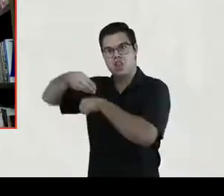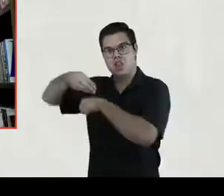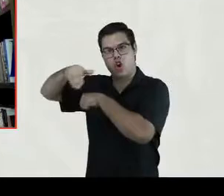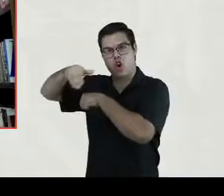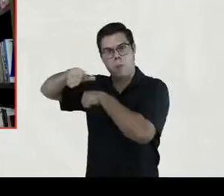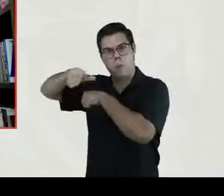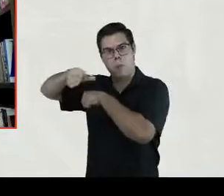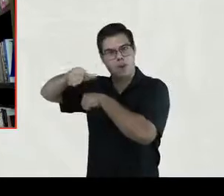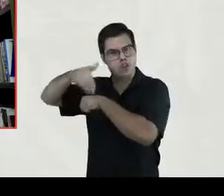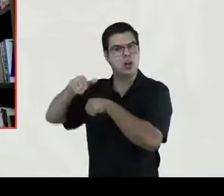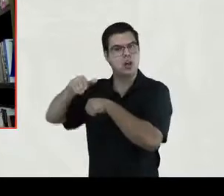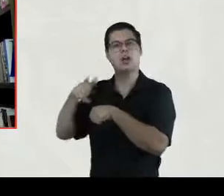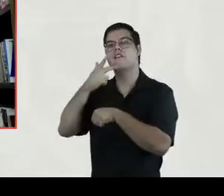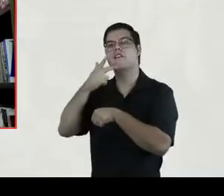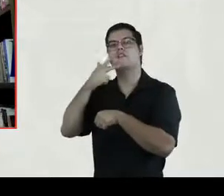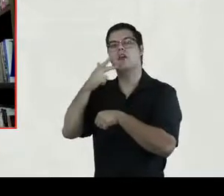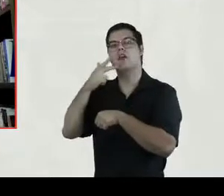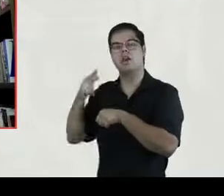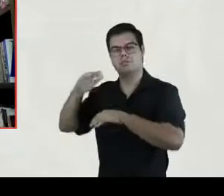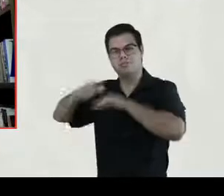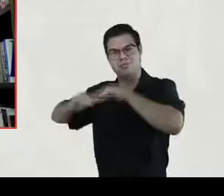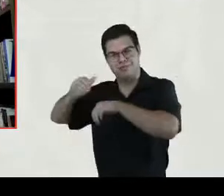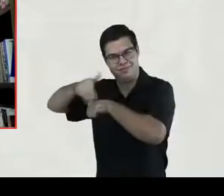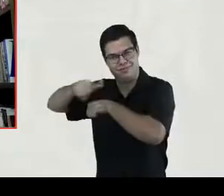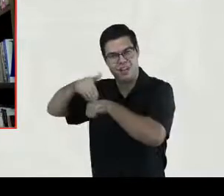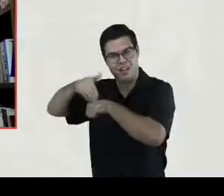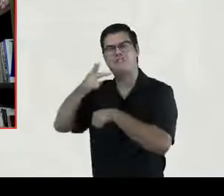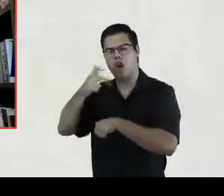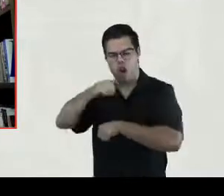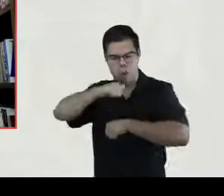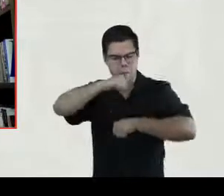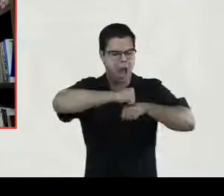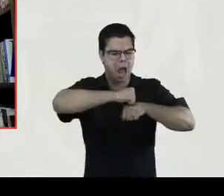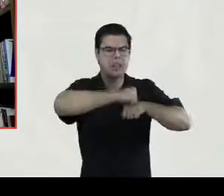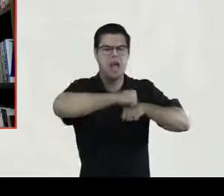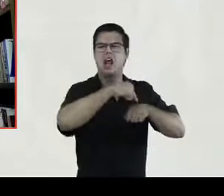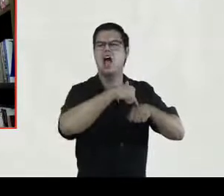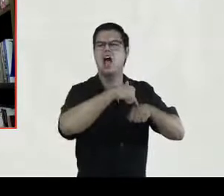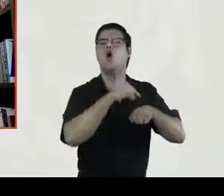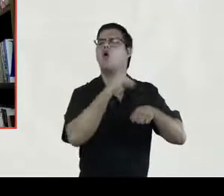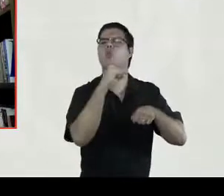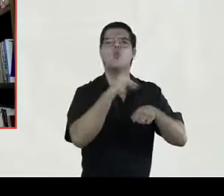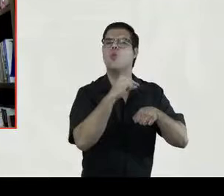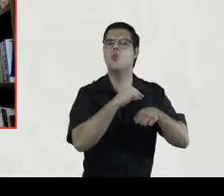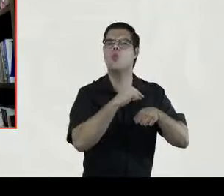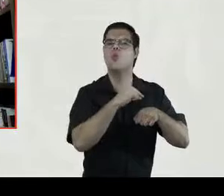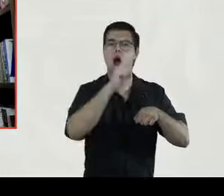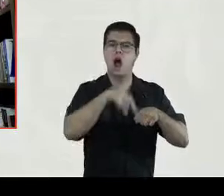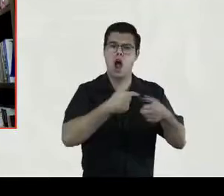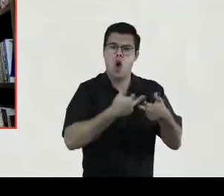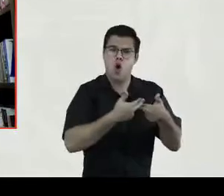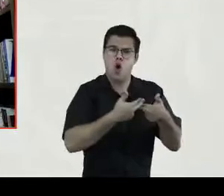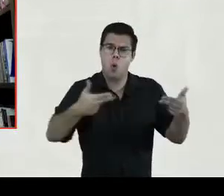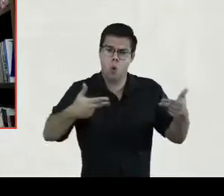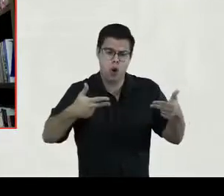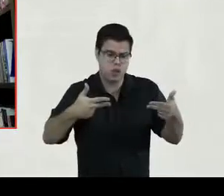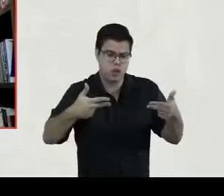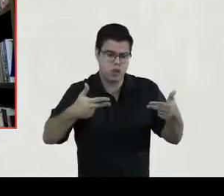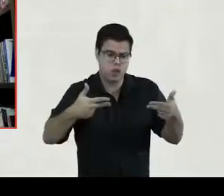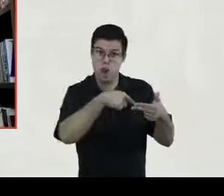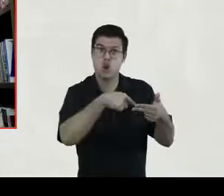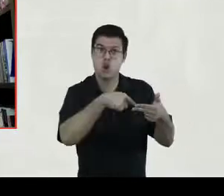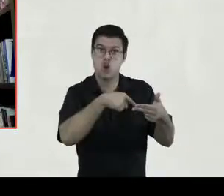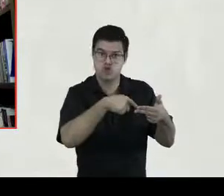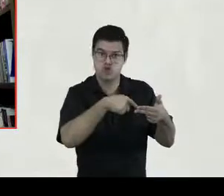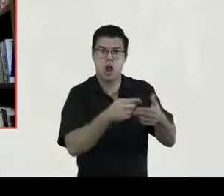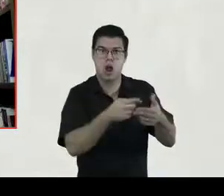dizer acerca da matéria, né? Ele vai nos dizer que matéria são coisas por meio do qual as coisas são feitas, ou seja, para além